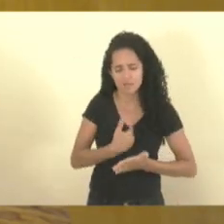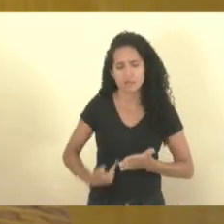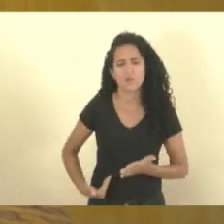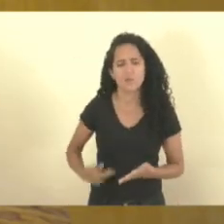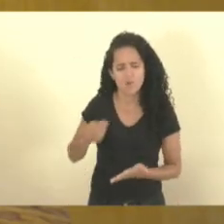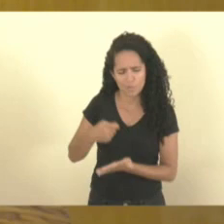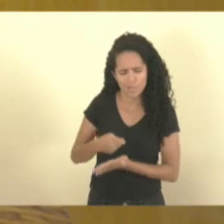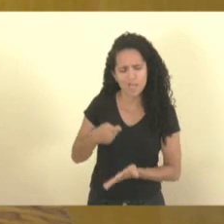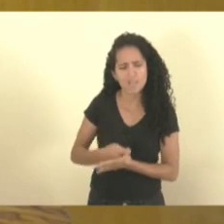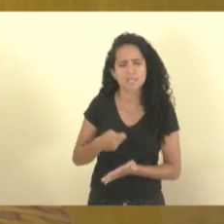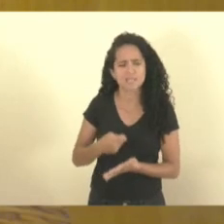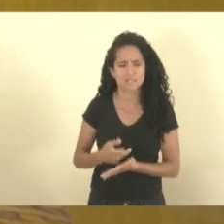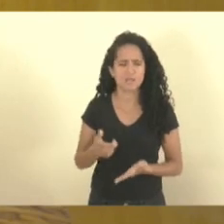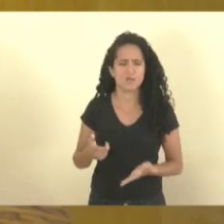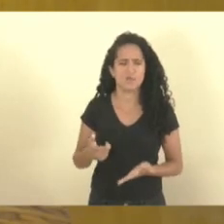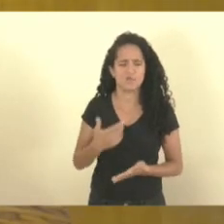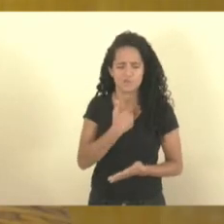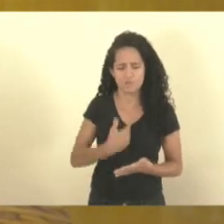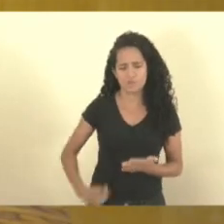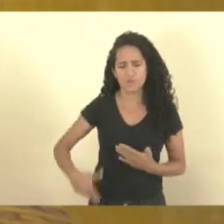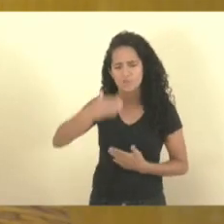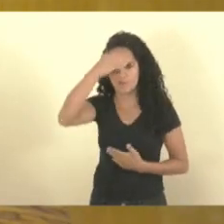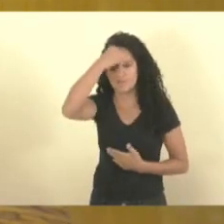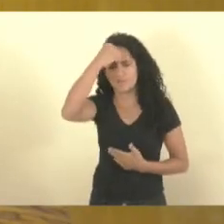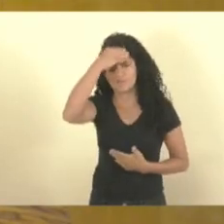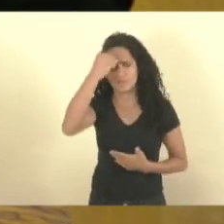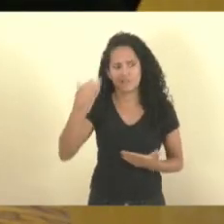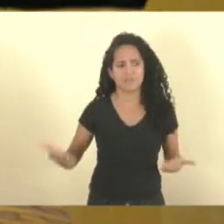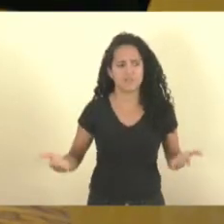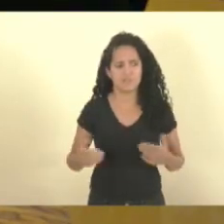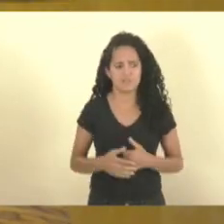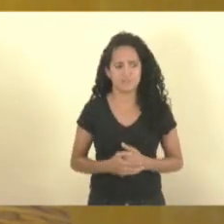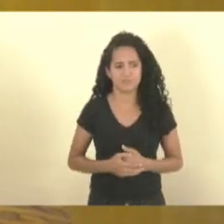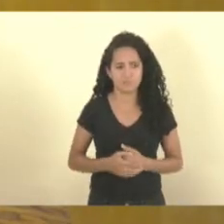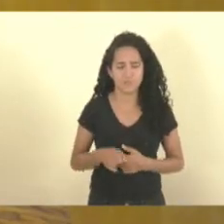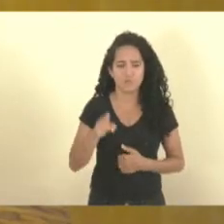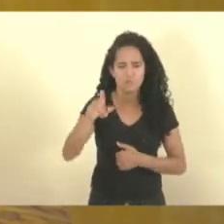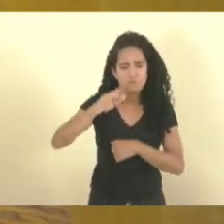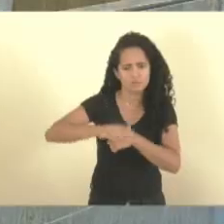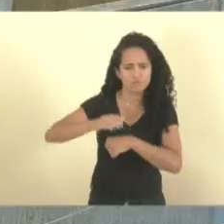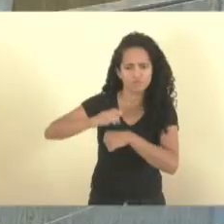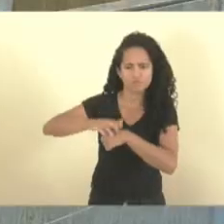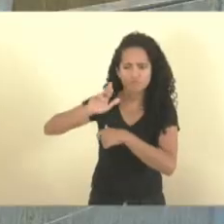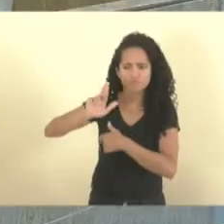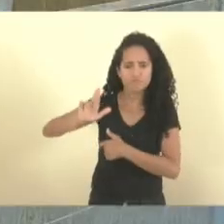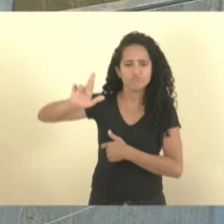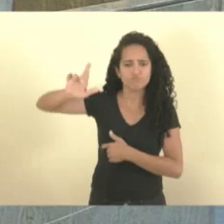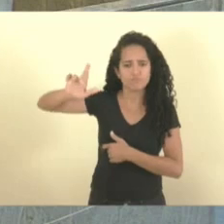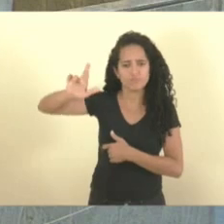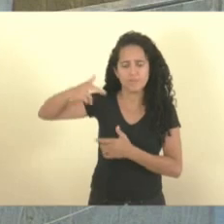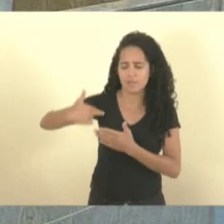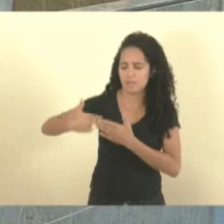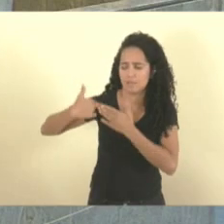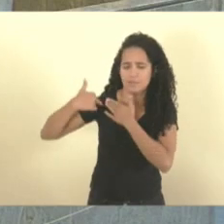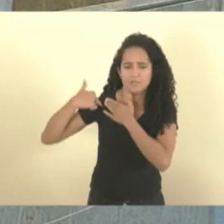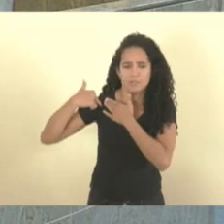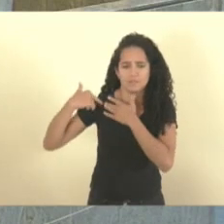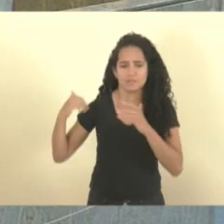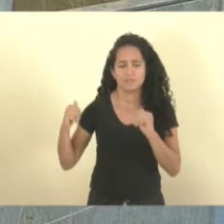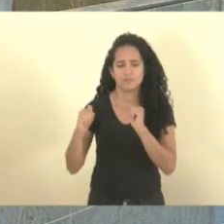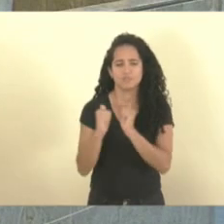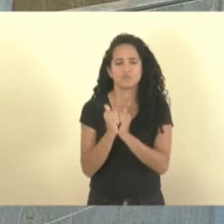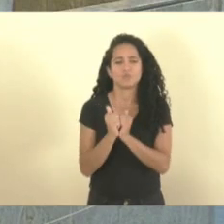É obrigação do governador, Janete. Você foi a precursora, a pessoa que naturalmente,